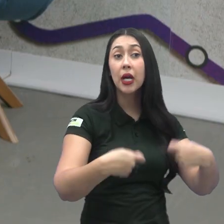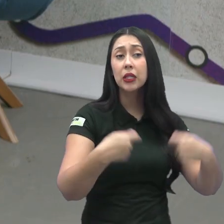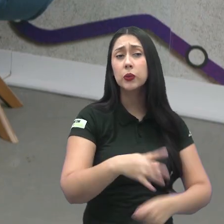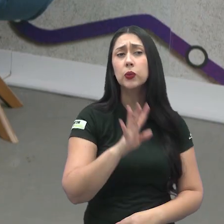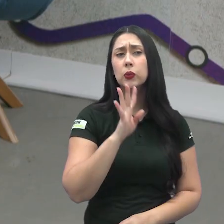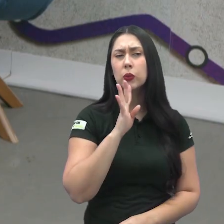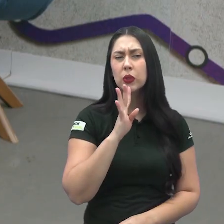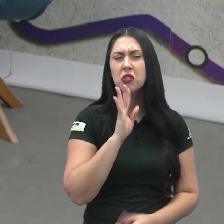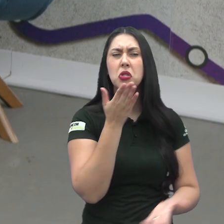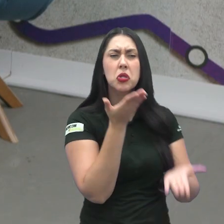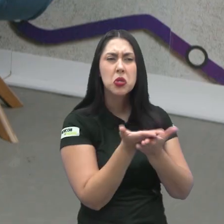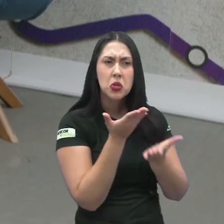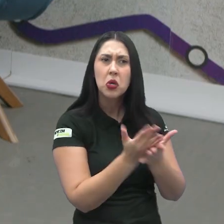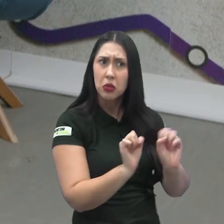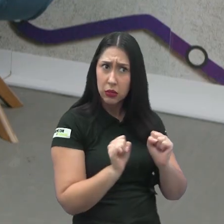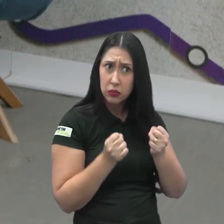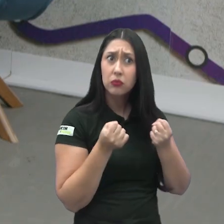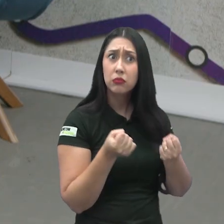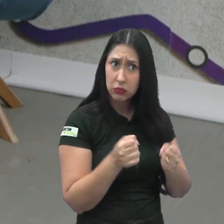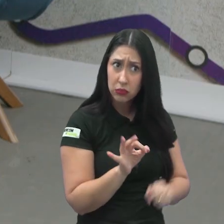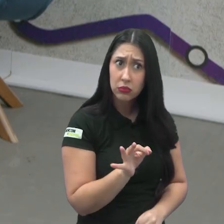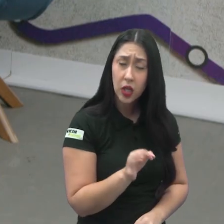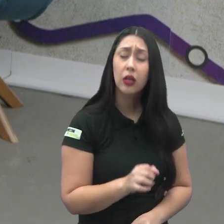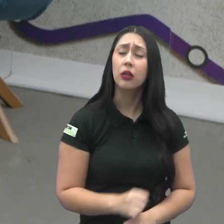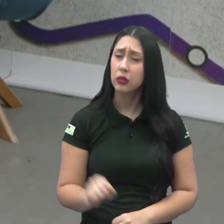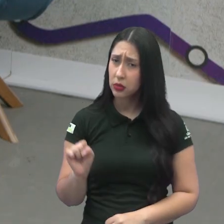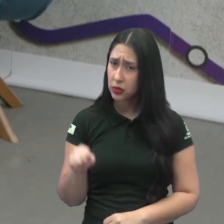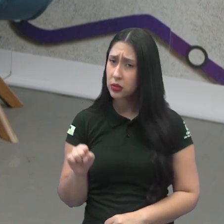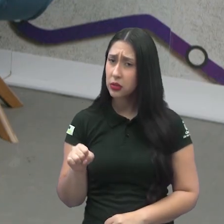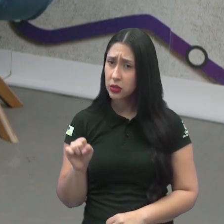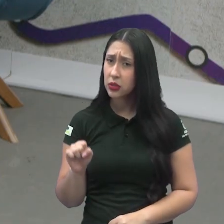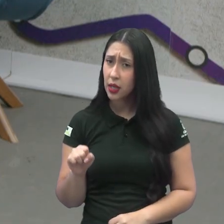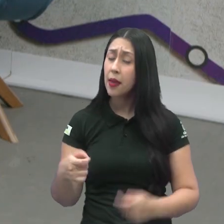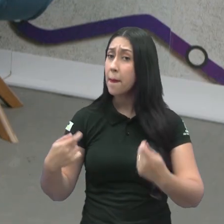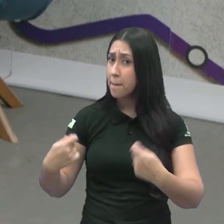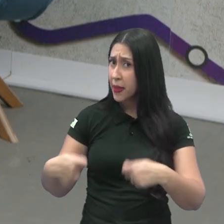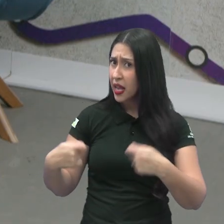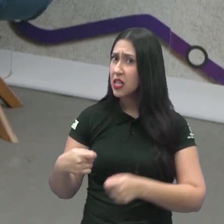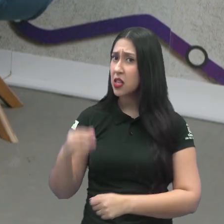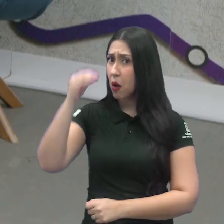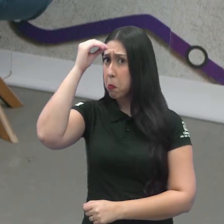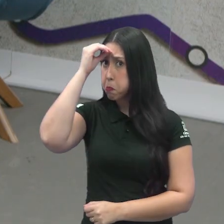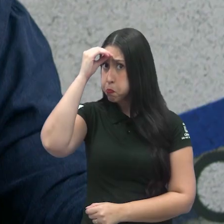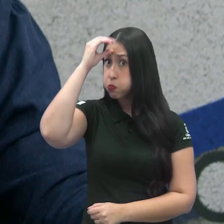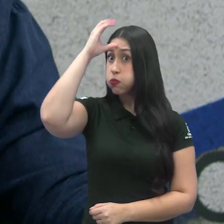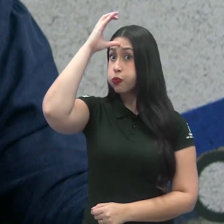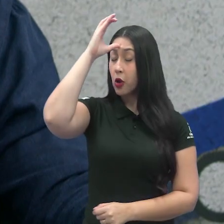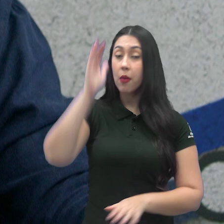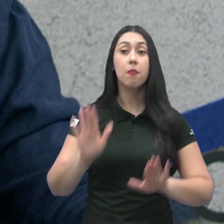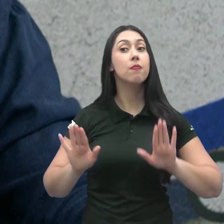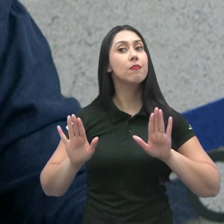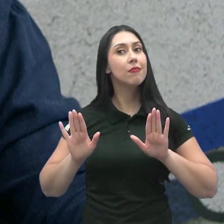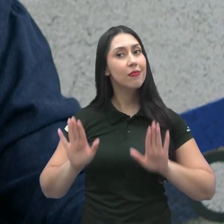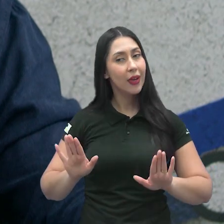amplo conhecimento, muito estudo, dedicação, né? Não, existe com certeza, existe uma carga teórica importante, mas